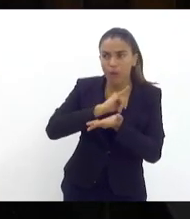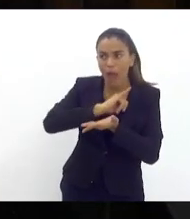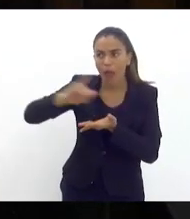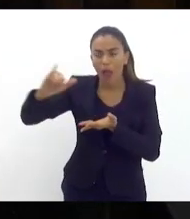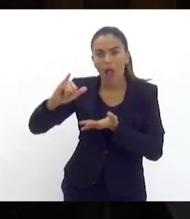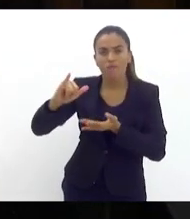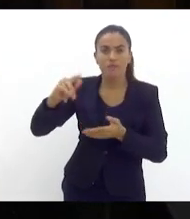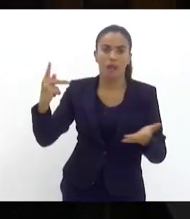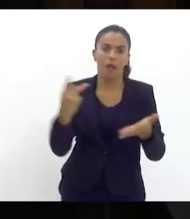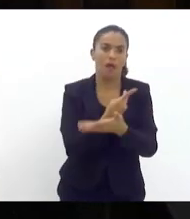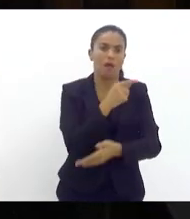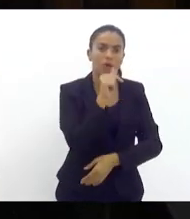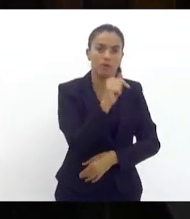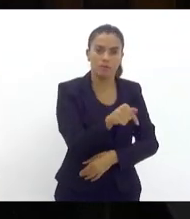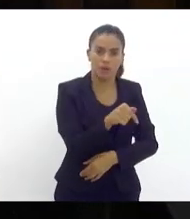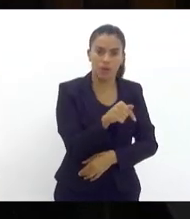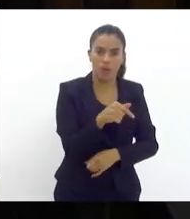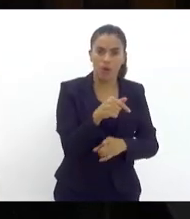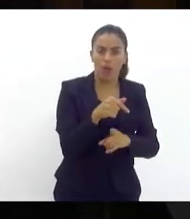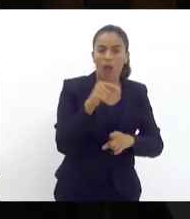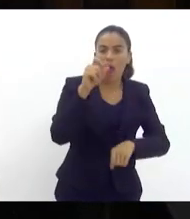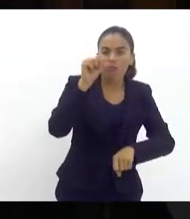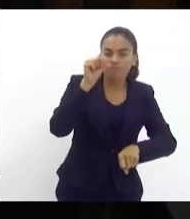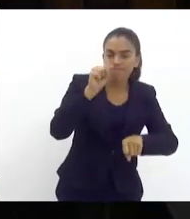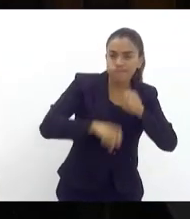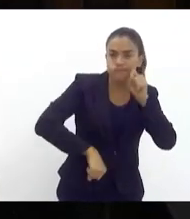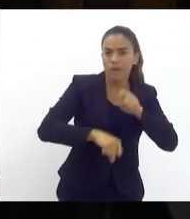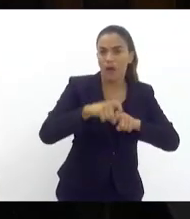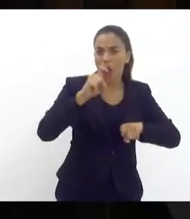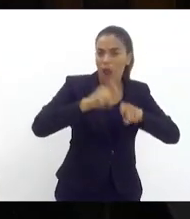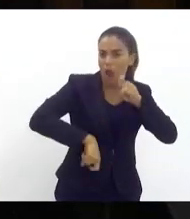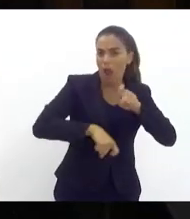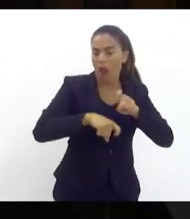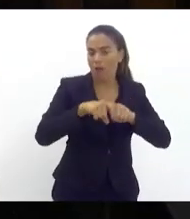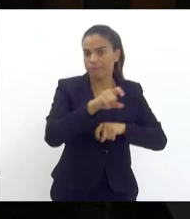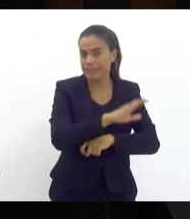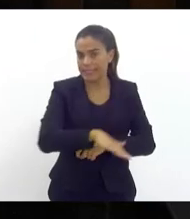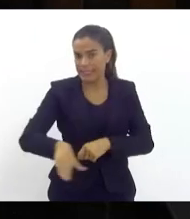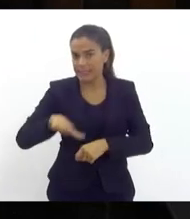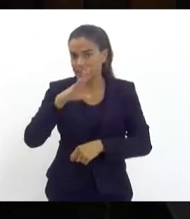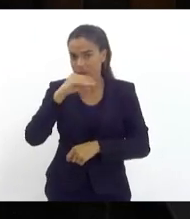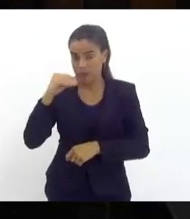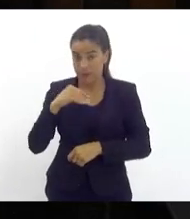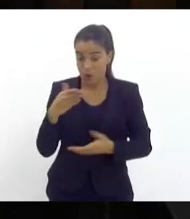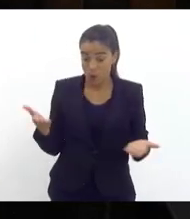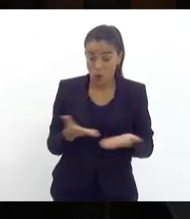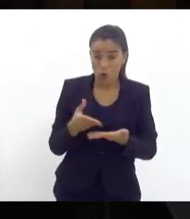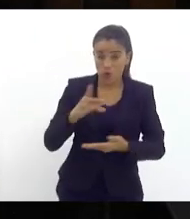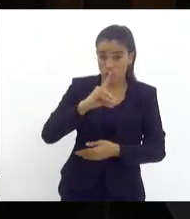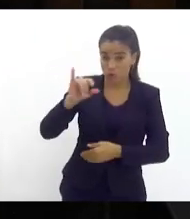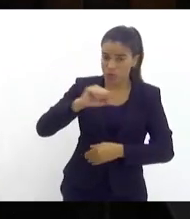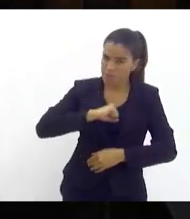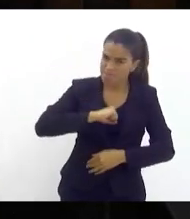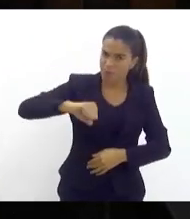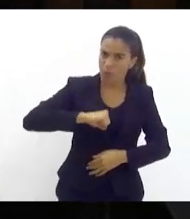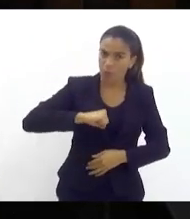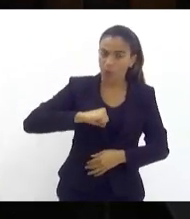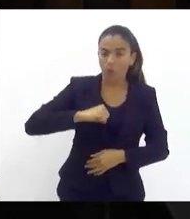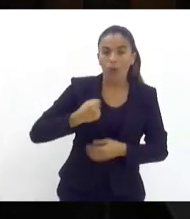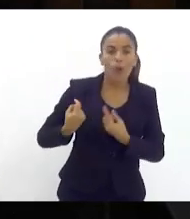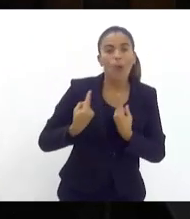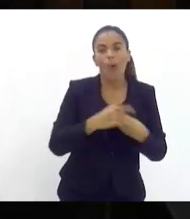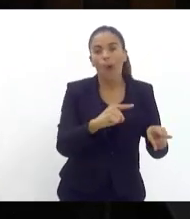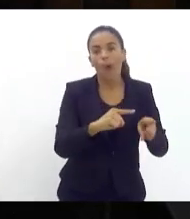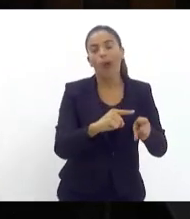sexual de crianças e adolescentes olha nesse dia de combate à pedofilia